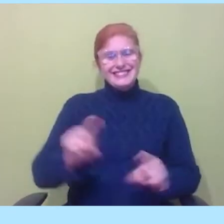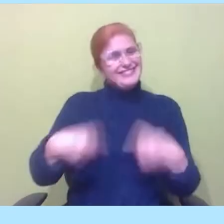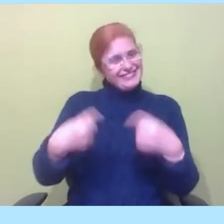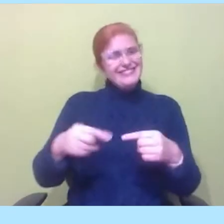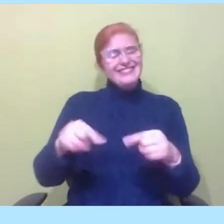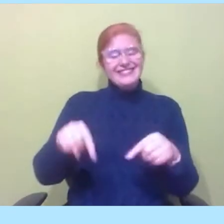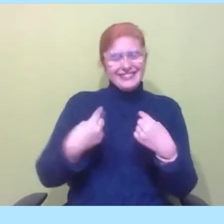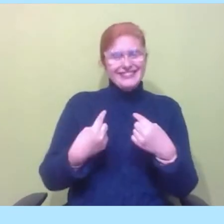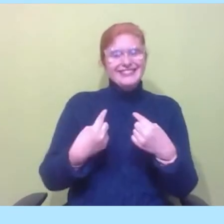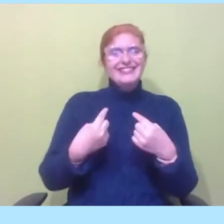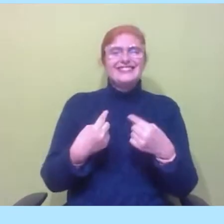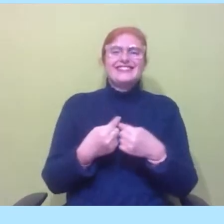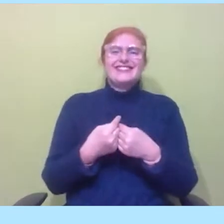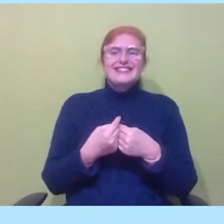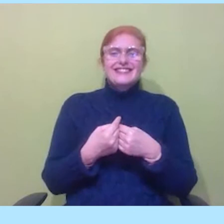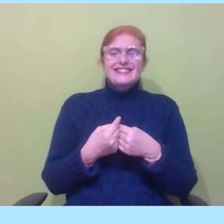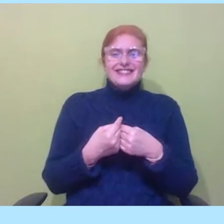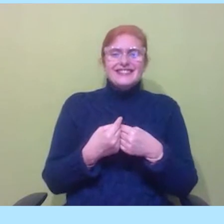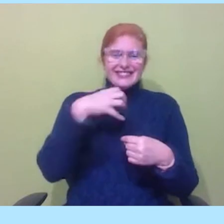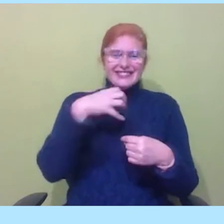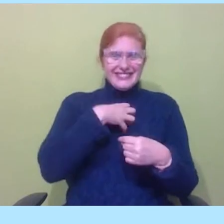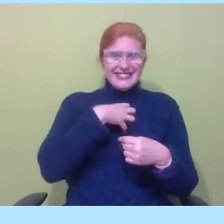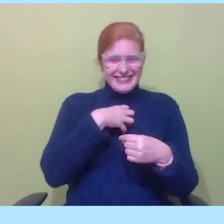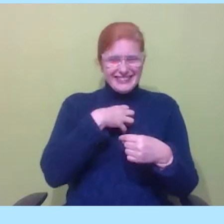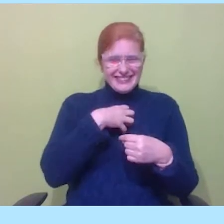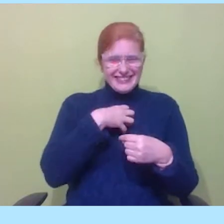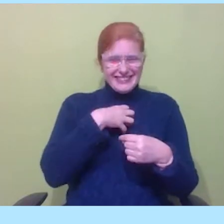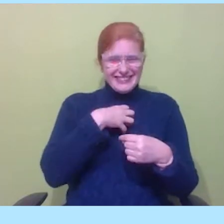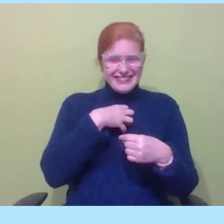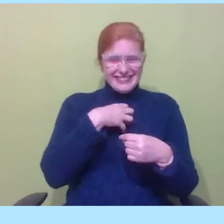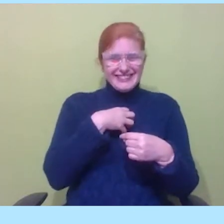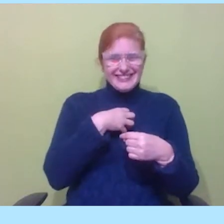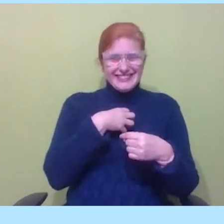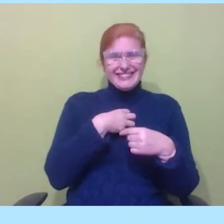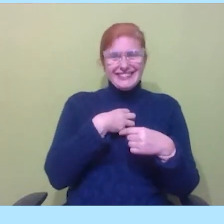malemolência, com muito flex na cintura.